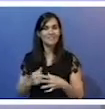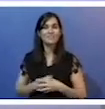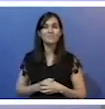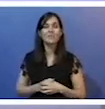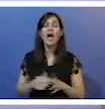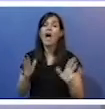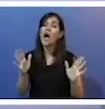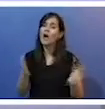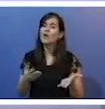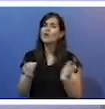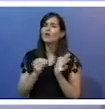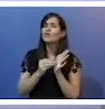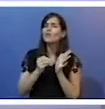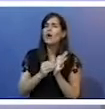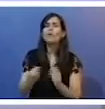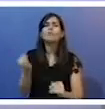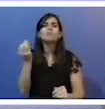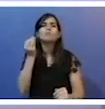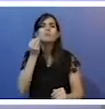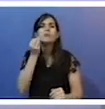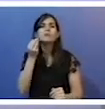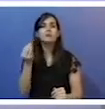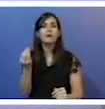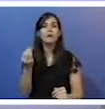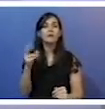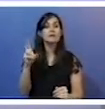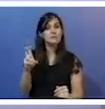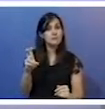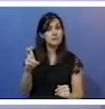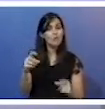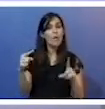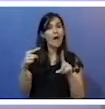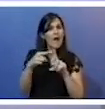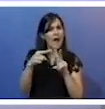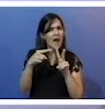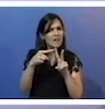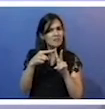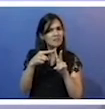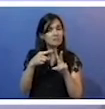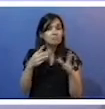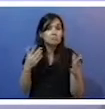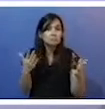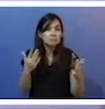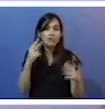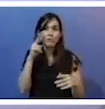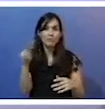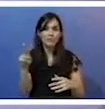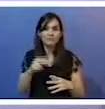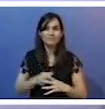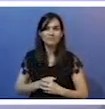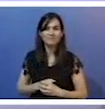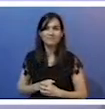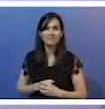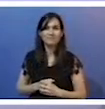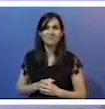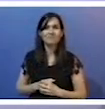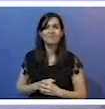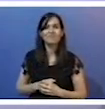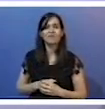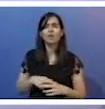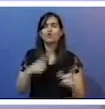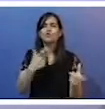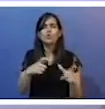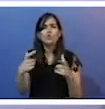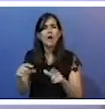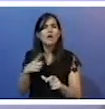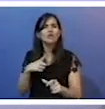agora só falta testar se o 5 é raiz então vamos verificar Raíssa o download